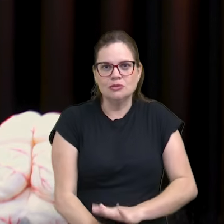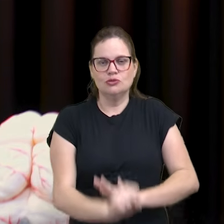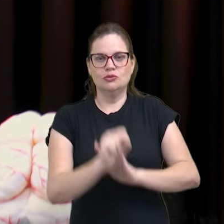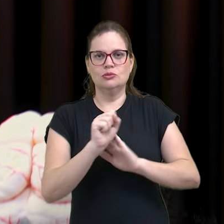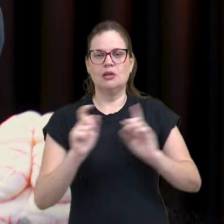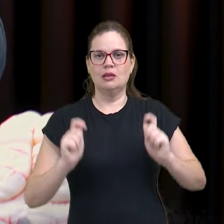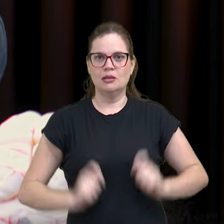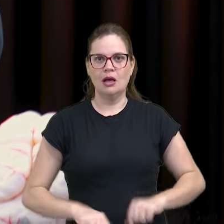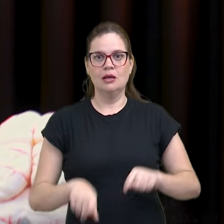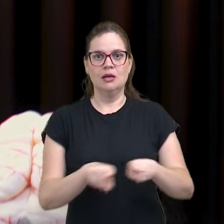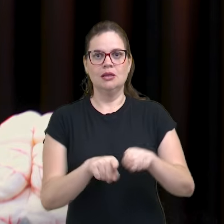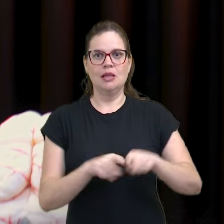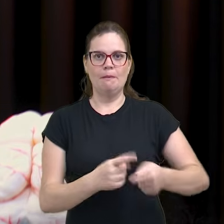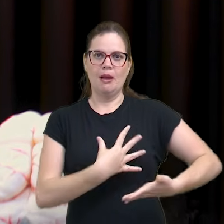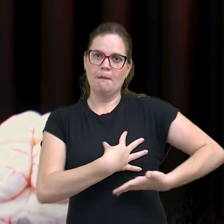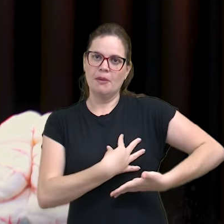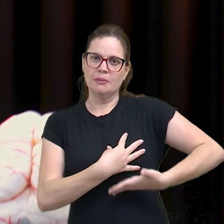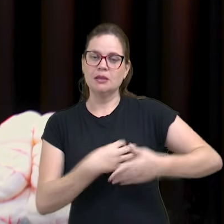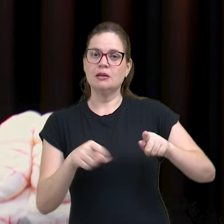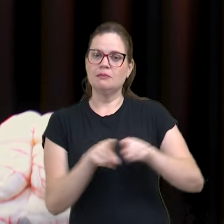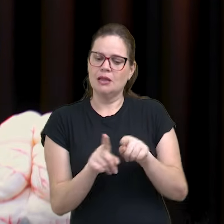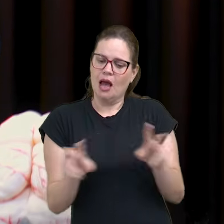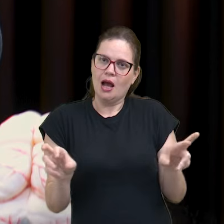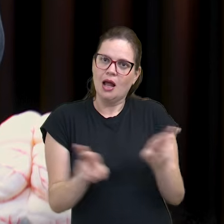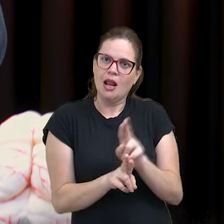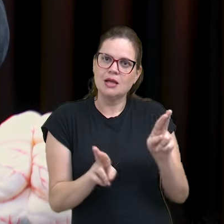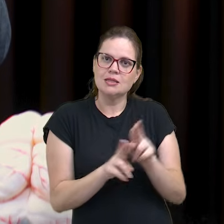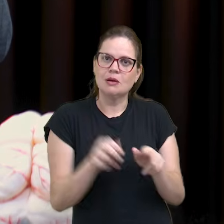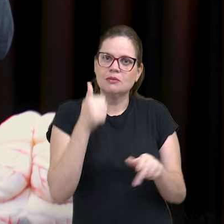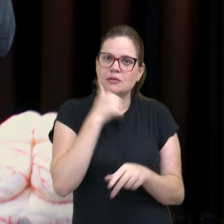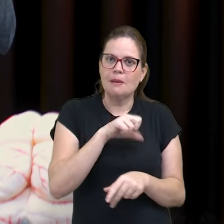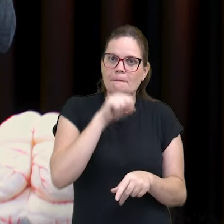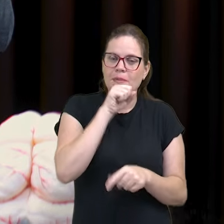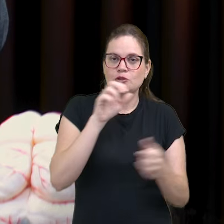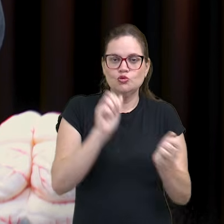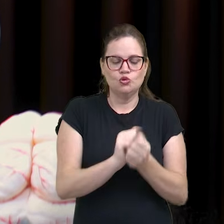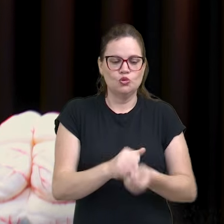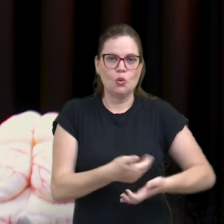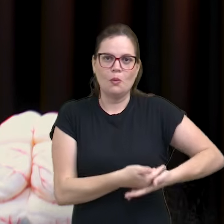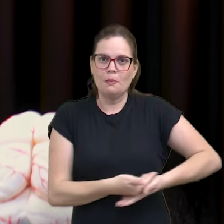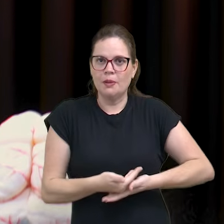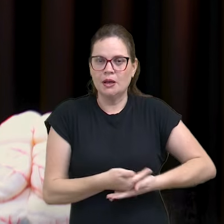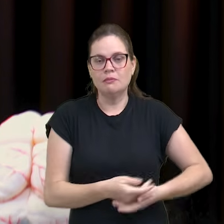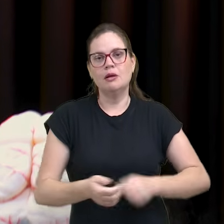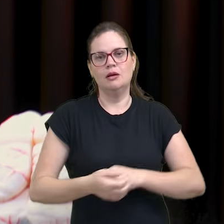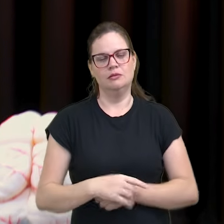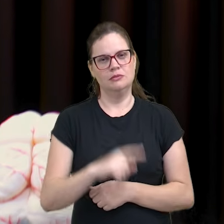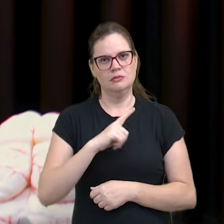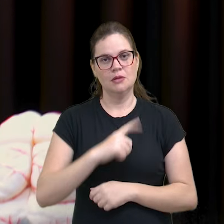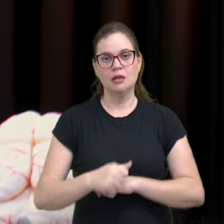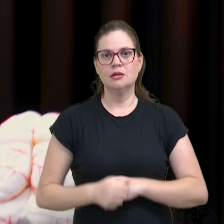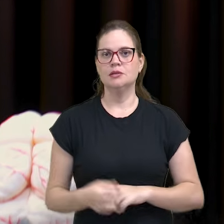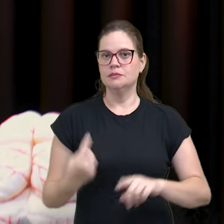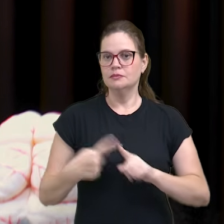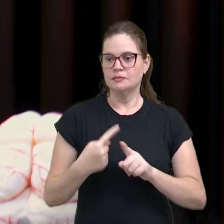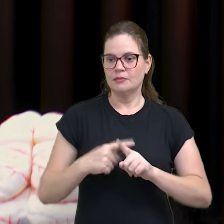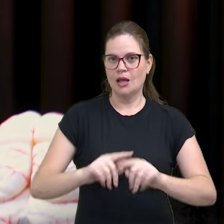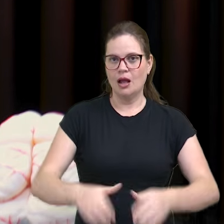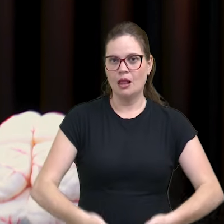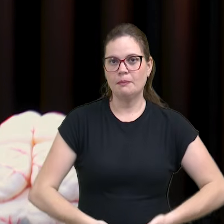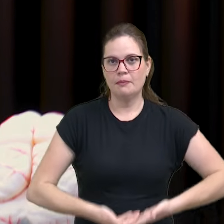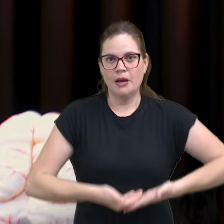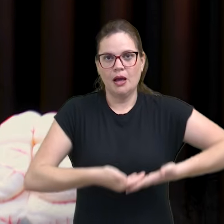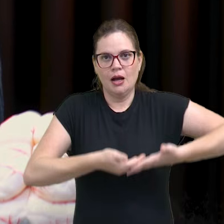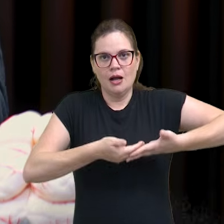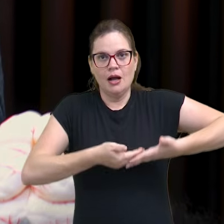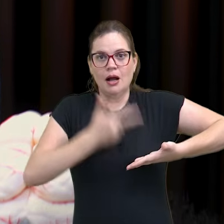vínculo da mãe com a criança, ela nunca viu, mas a partir do momento ali que ela acolhe nos braços, ela dá a vida. Ali